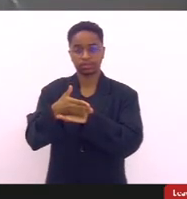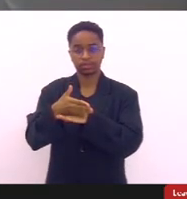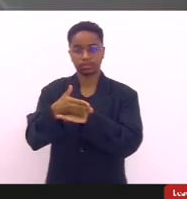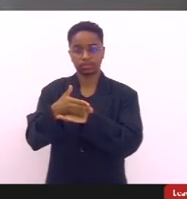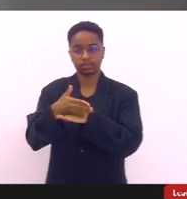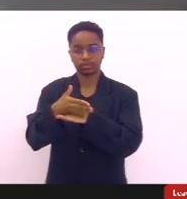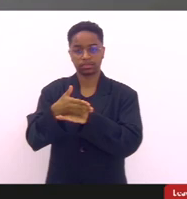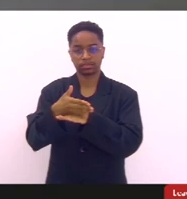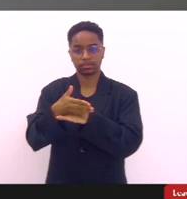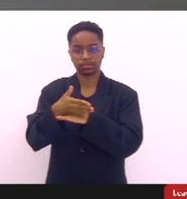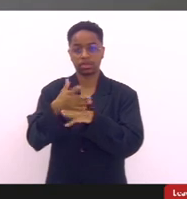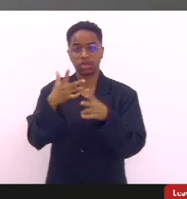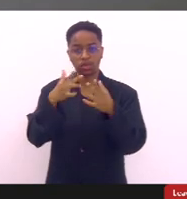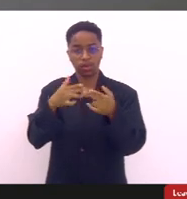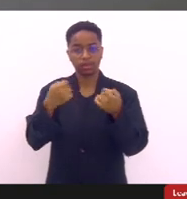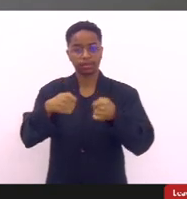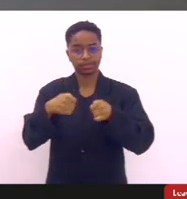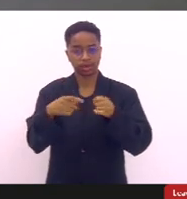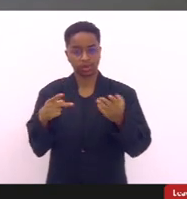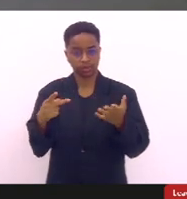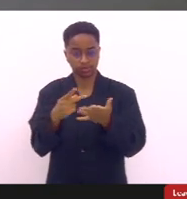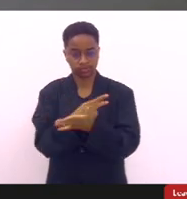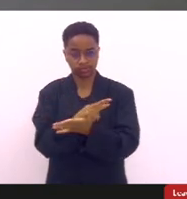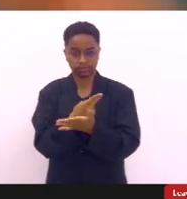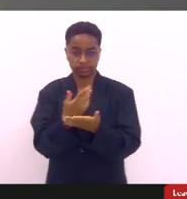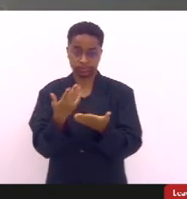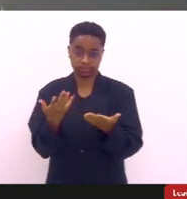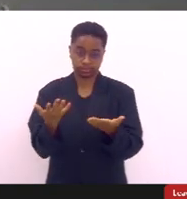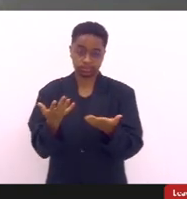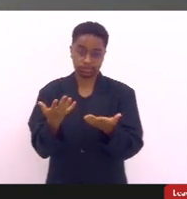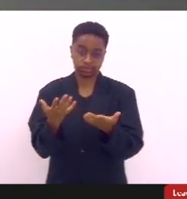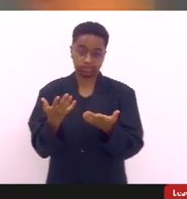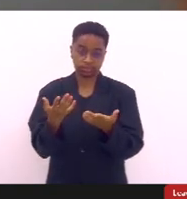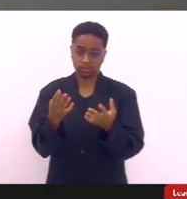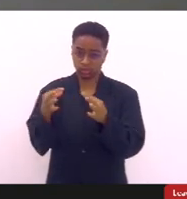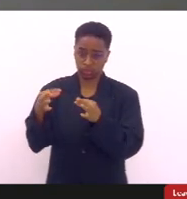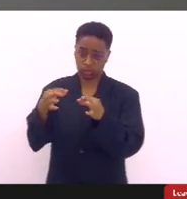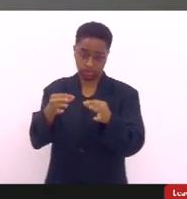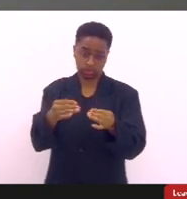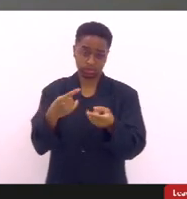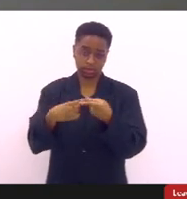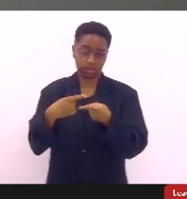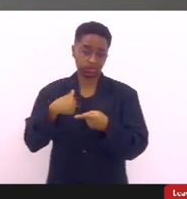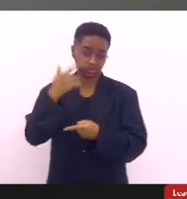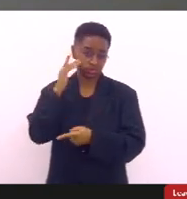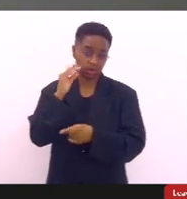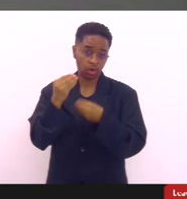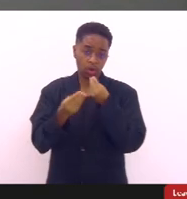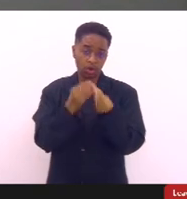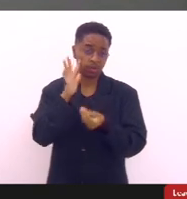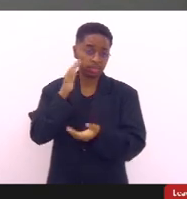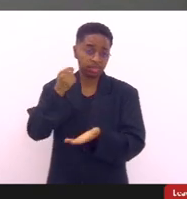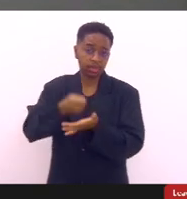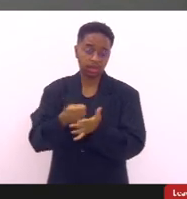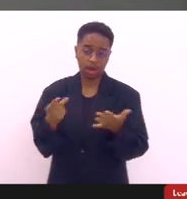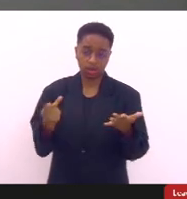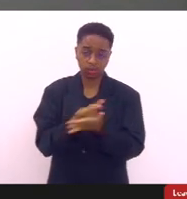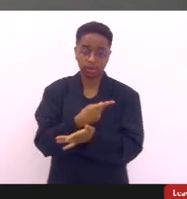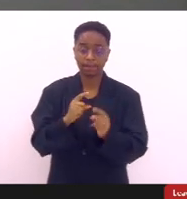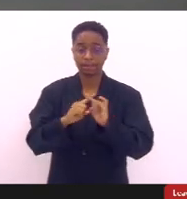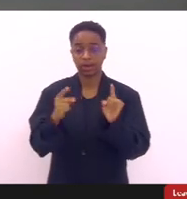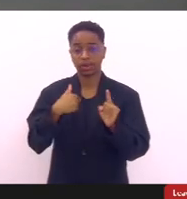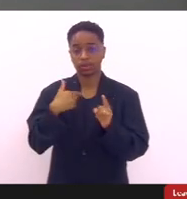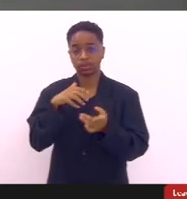de acordo com como deveria ser, de todos. Eu não sei como as decisões são tomadas, mas eu já noto